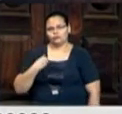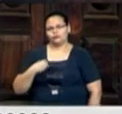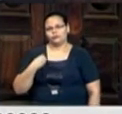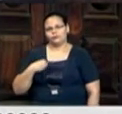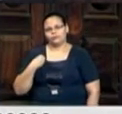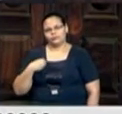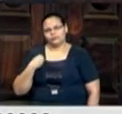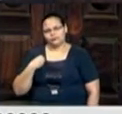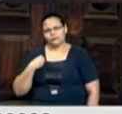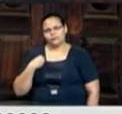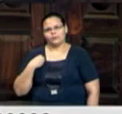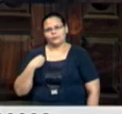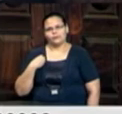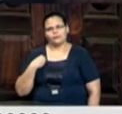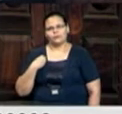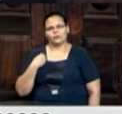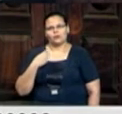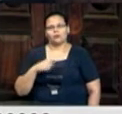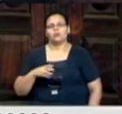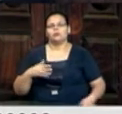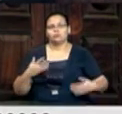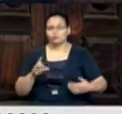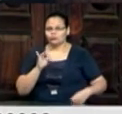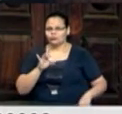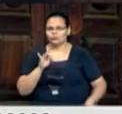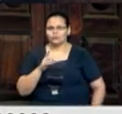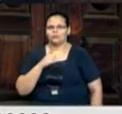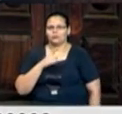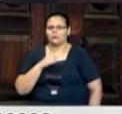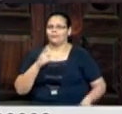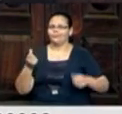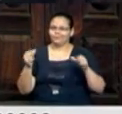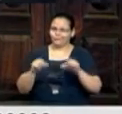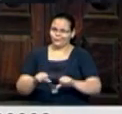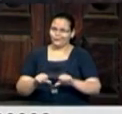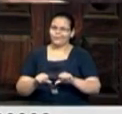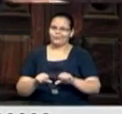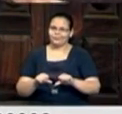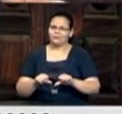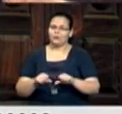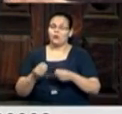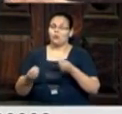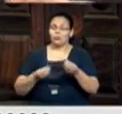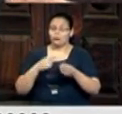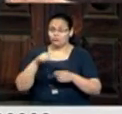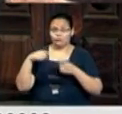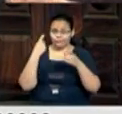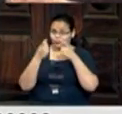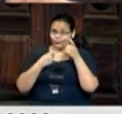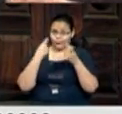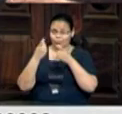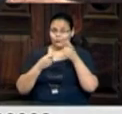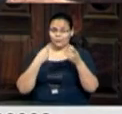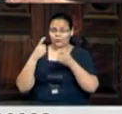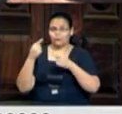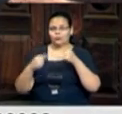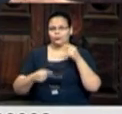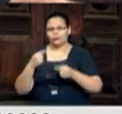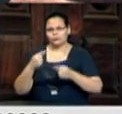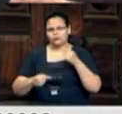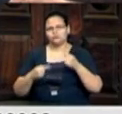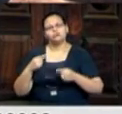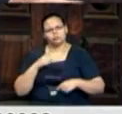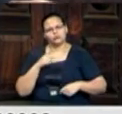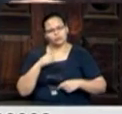Ou para melhorar ou para piorar. Ultimamente só tem sido para piorar. Como é que a gente não vai ter preocupação com a questão política? Vamos ter